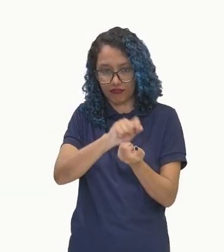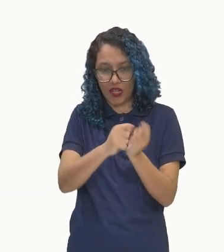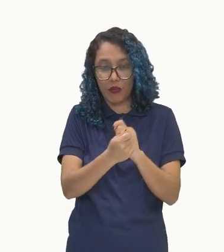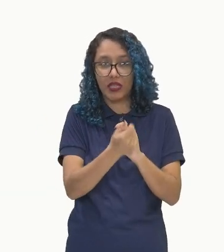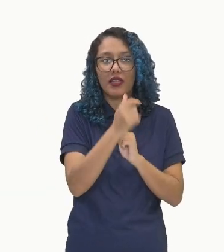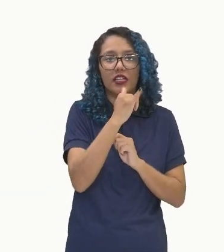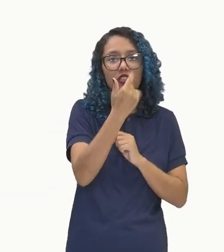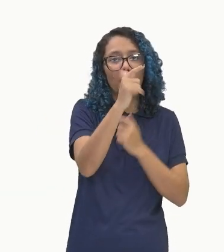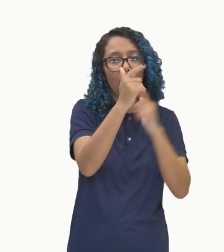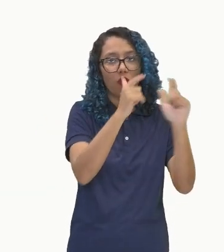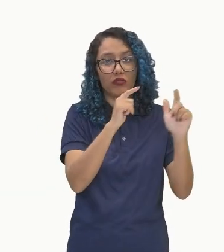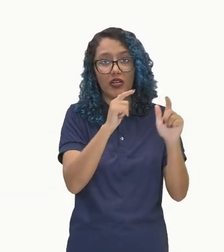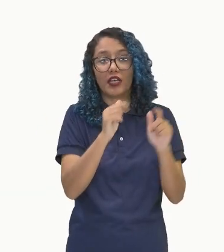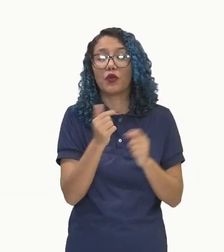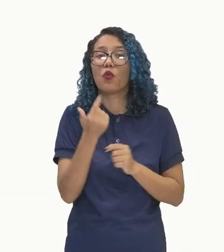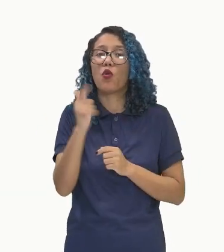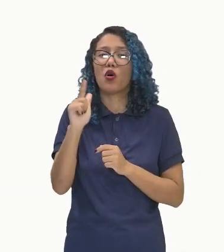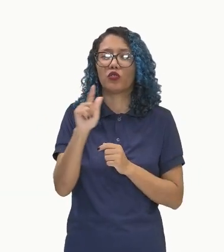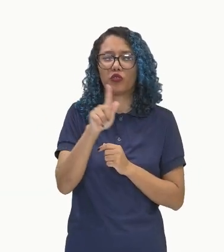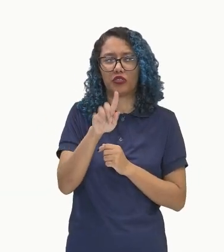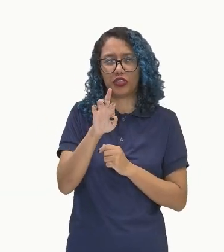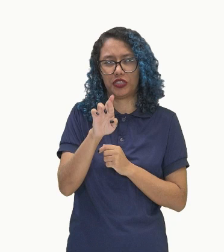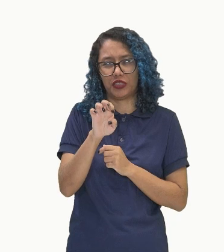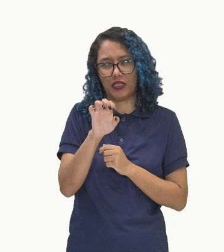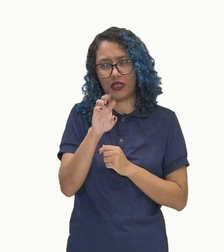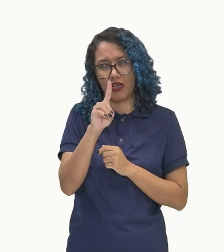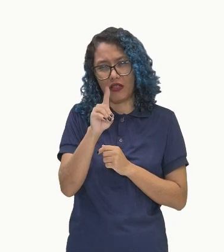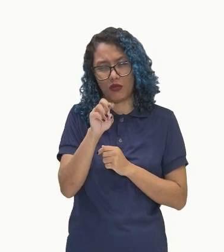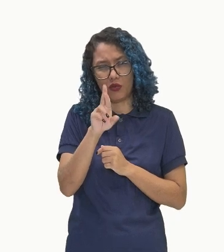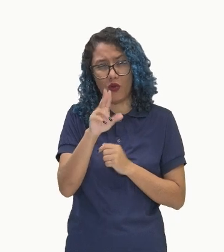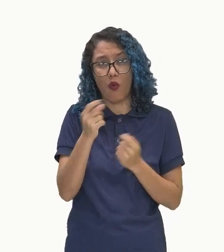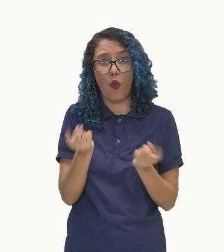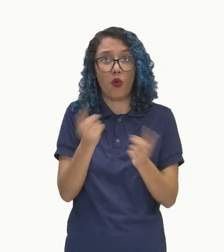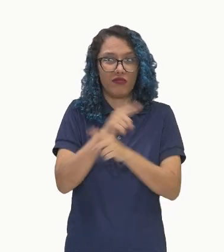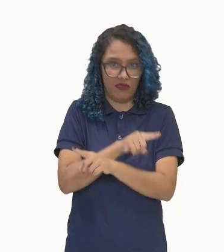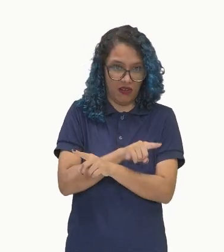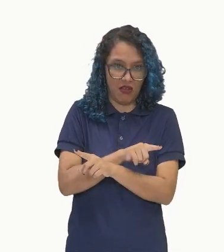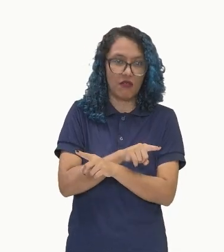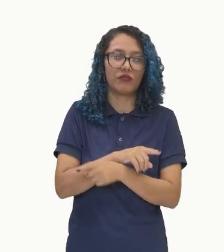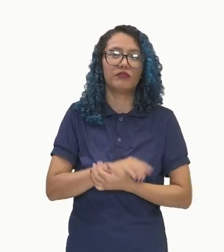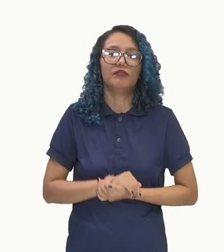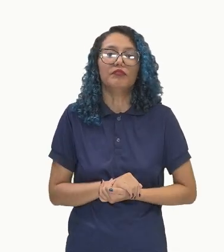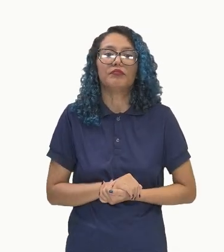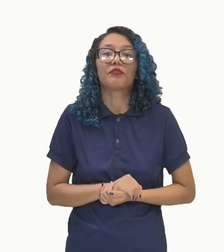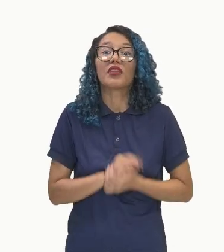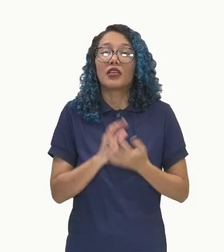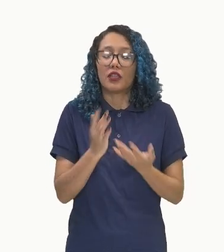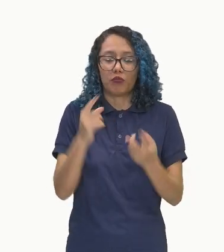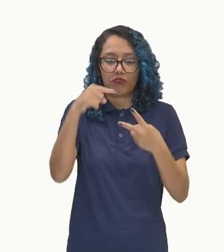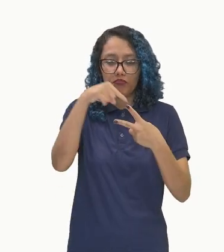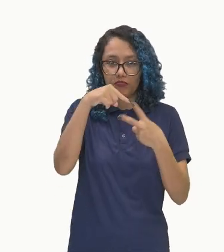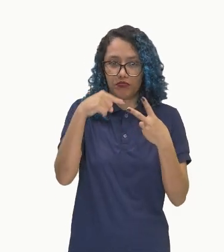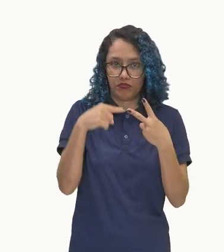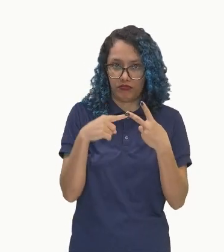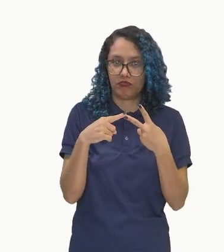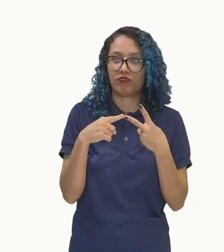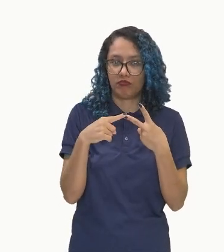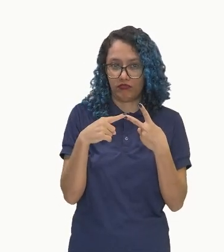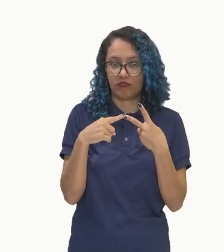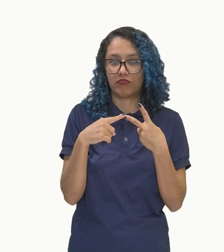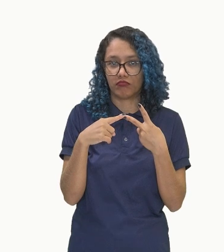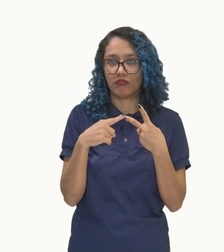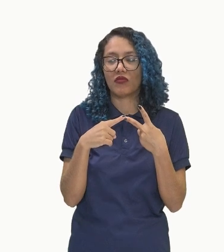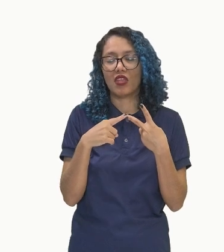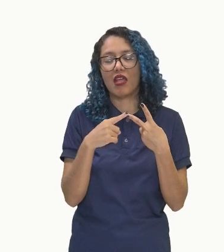e geradores, eu preciso entender que existem aí circuitos em paralelo. Lembram lá do